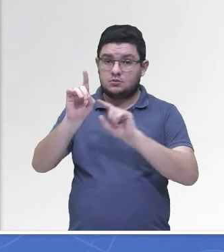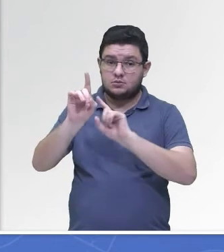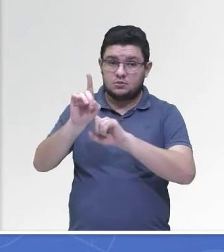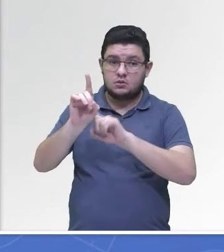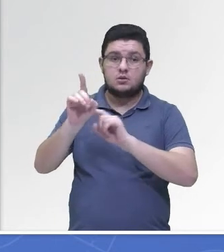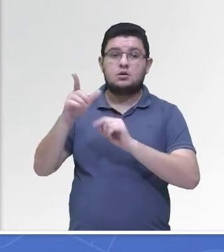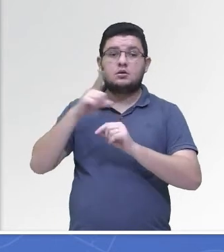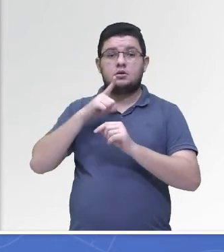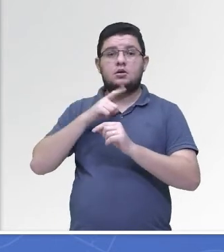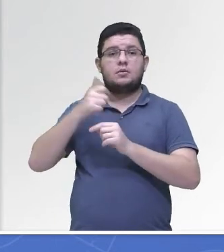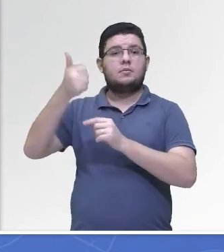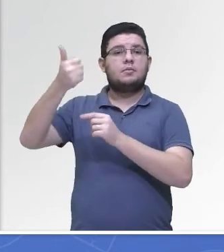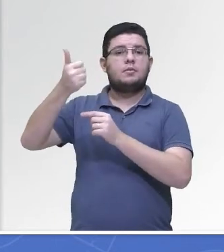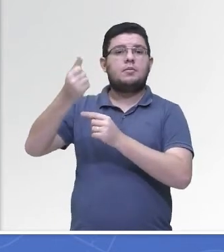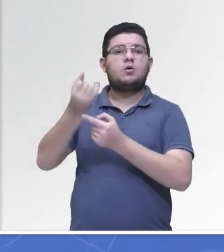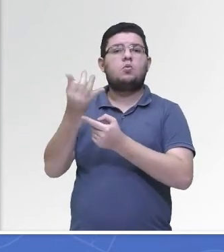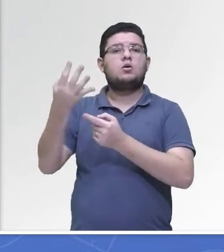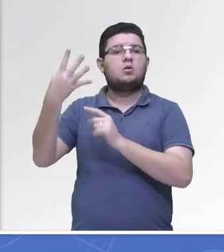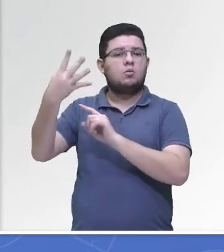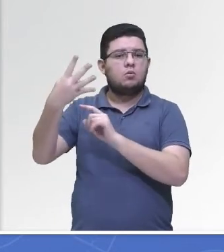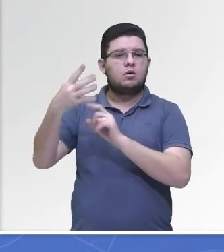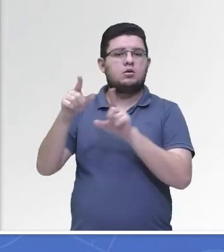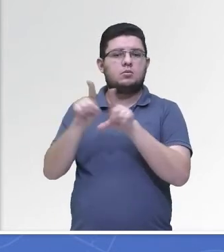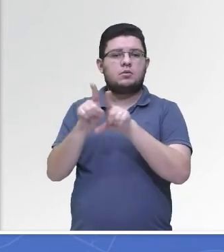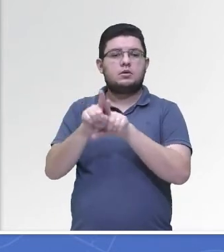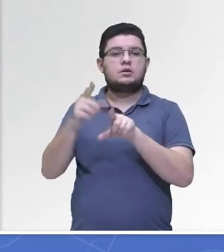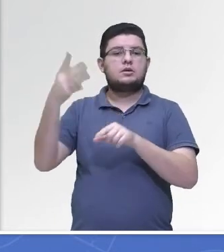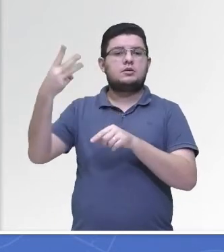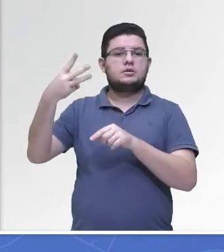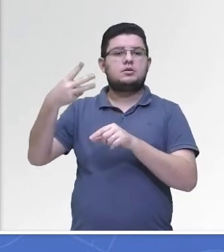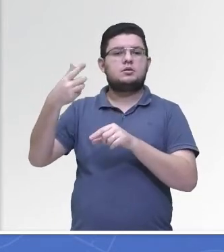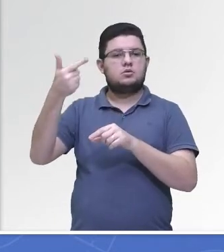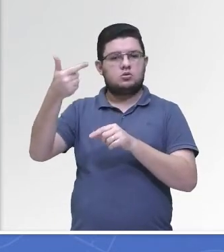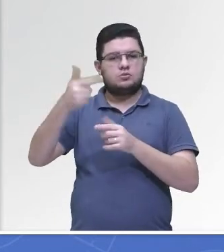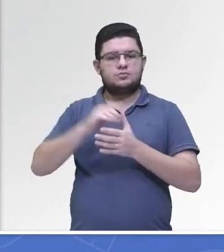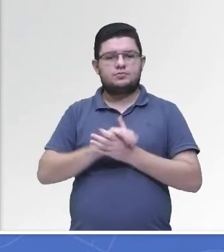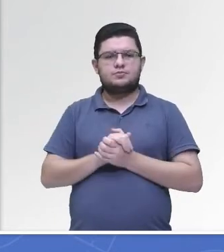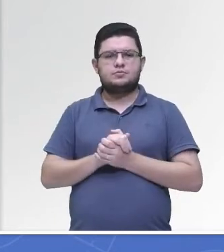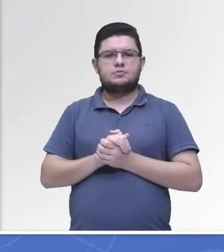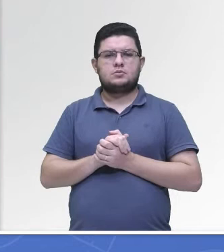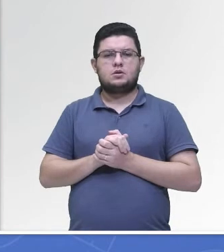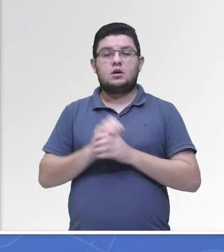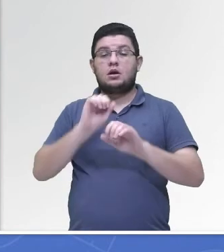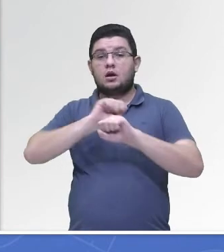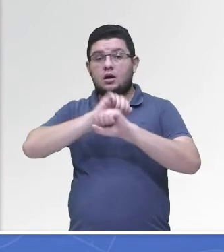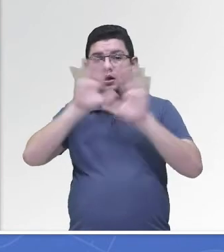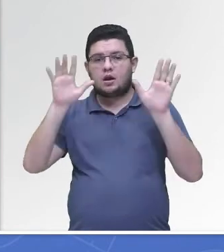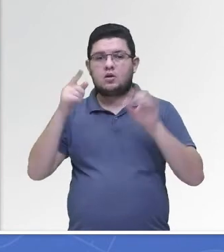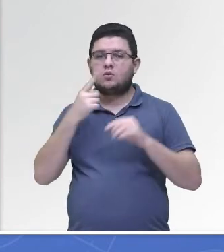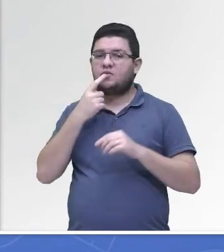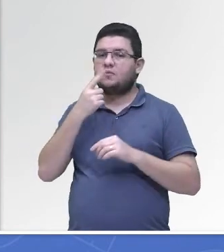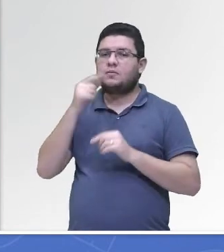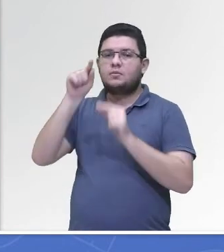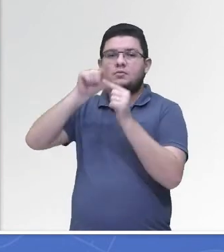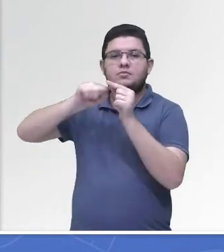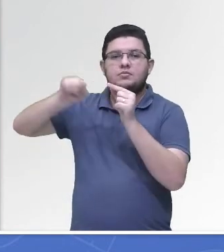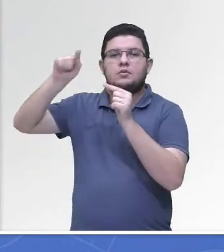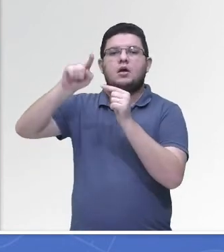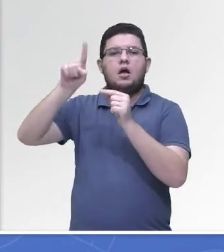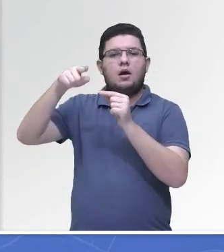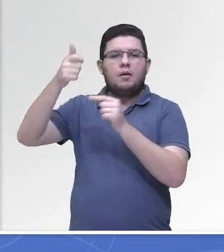vocês por que tem 2 carbonos terciários. Os primários ficaram bem claros, né? 1,